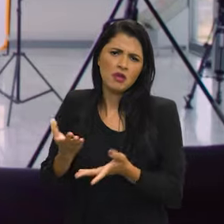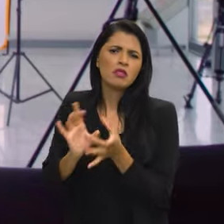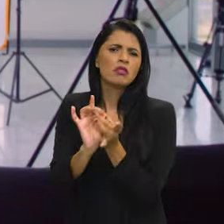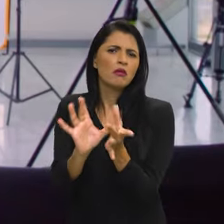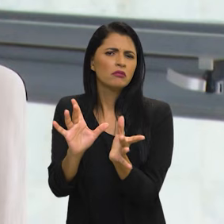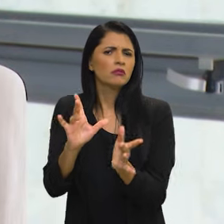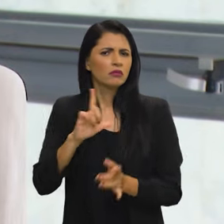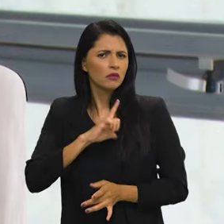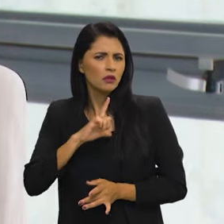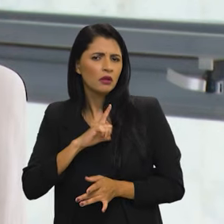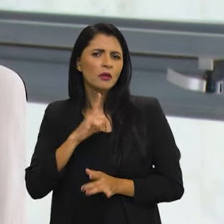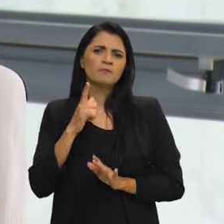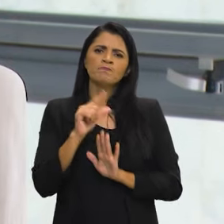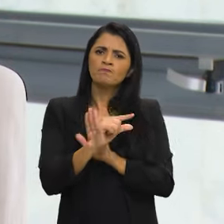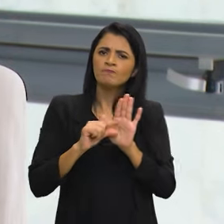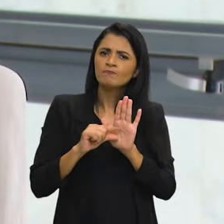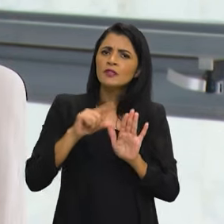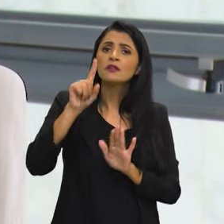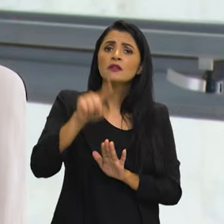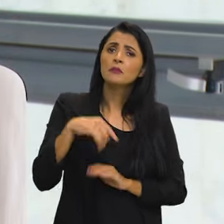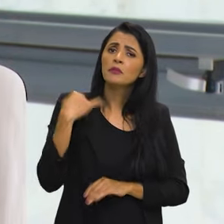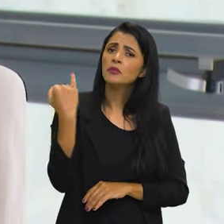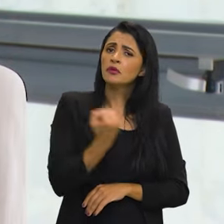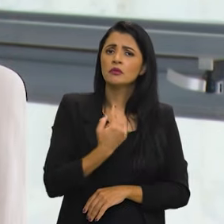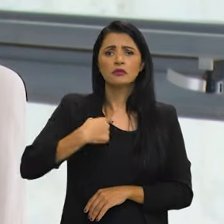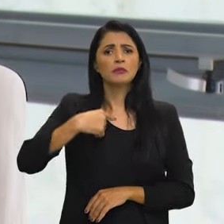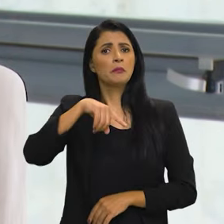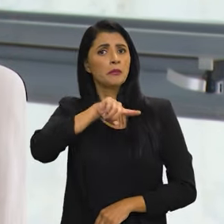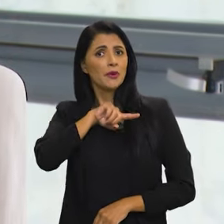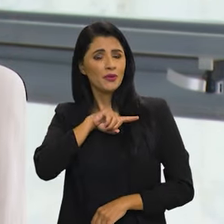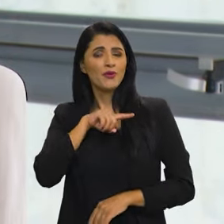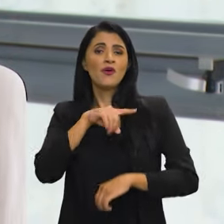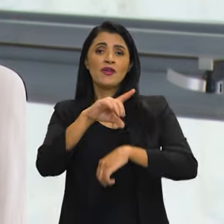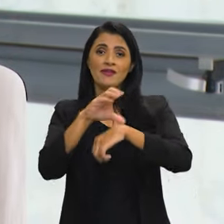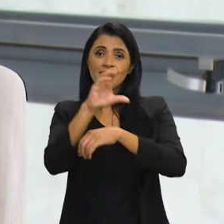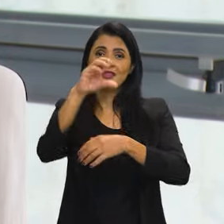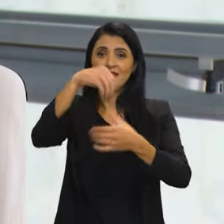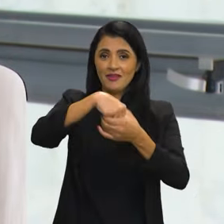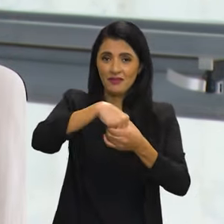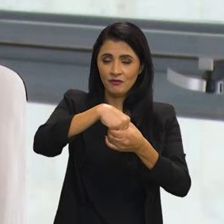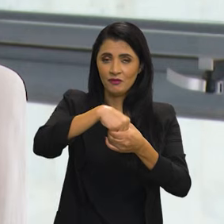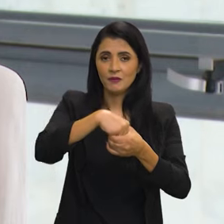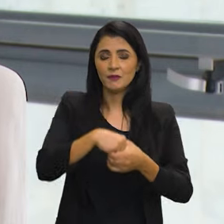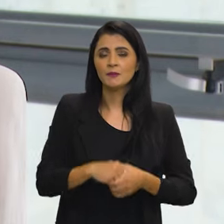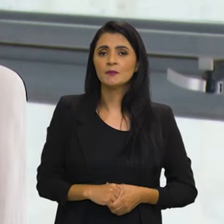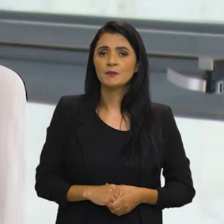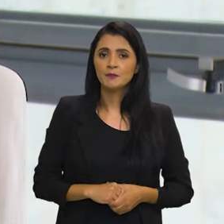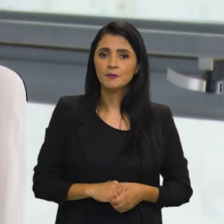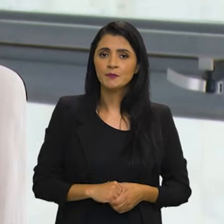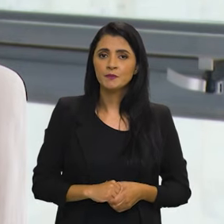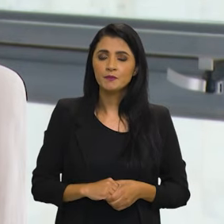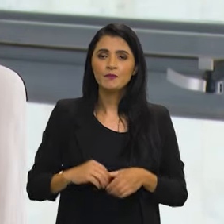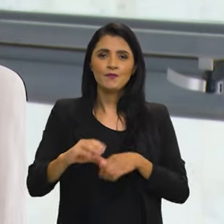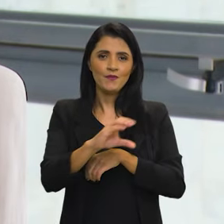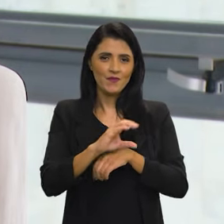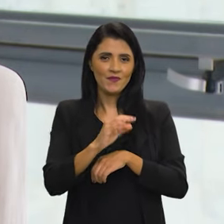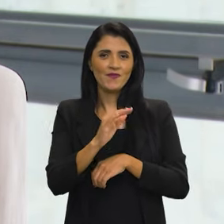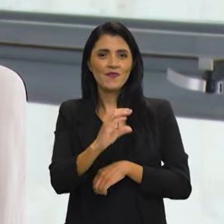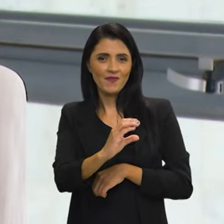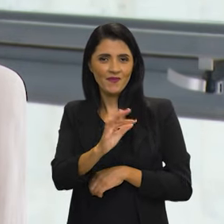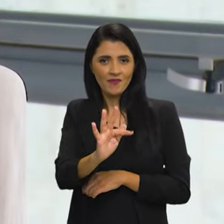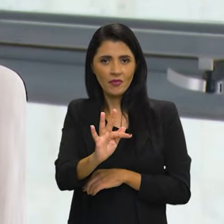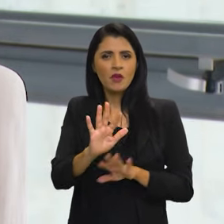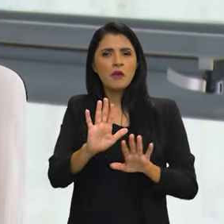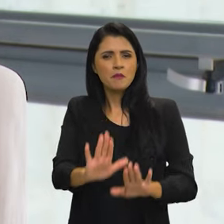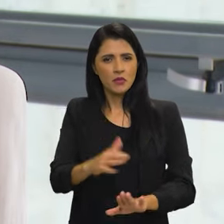expressão de cláusulas tão importantes para nós que estão na nossa Constituição Federal mas o governo